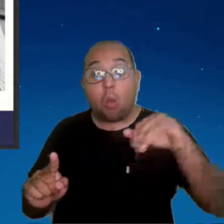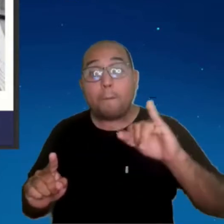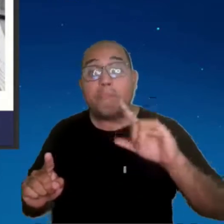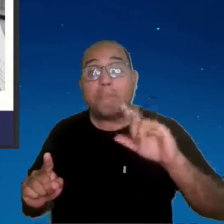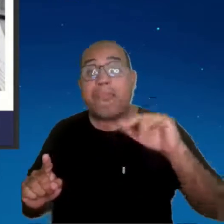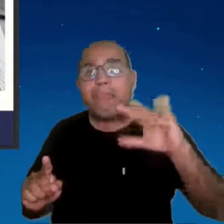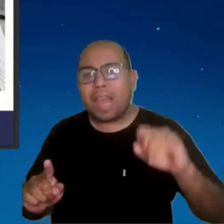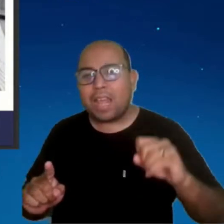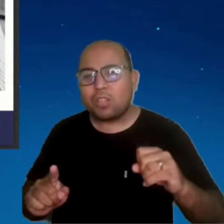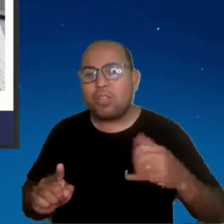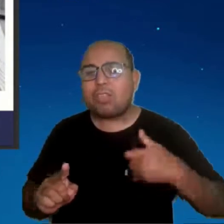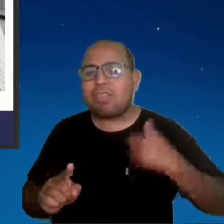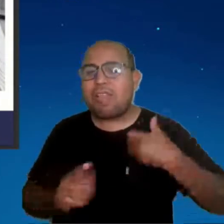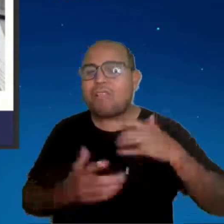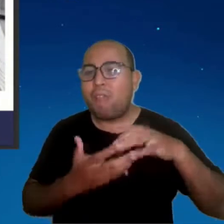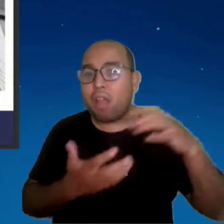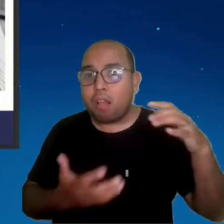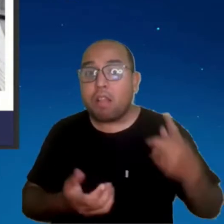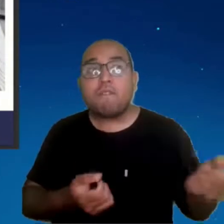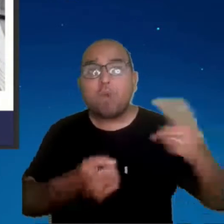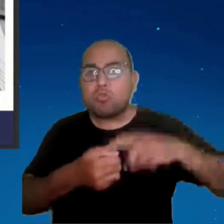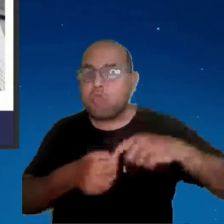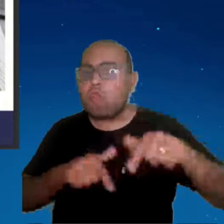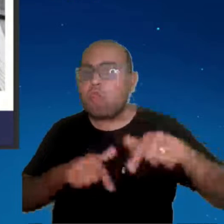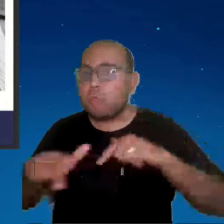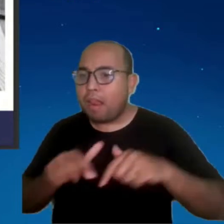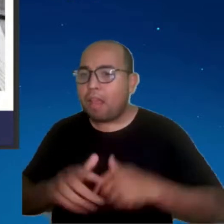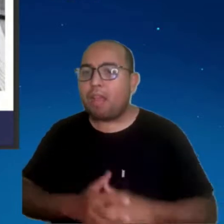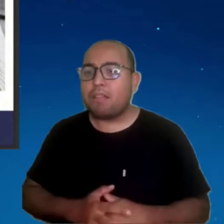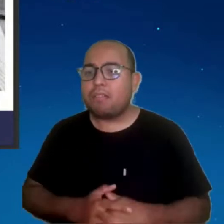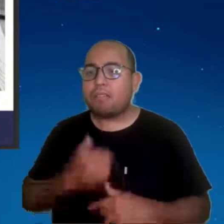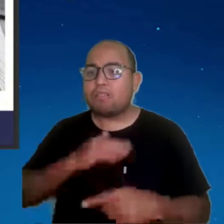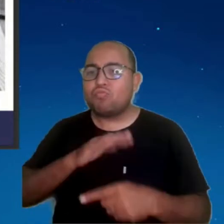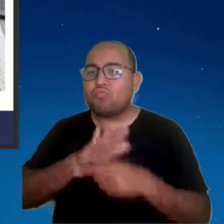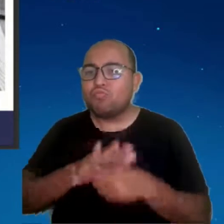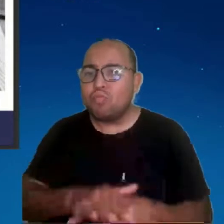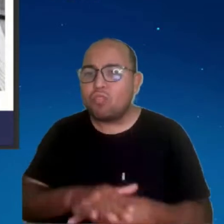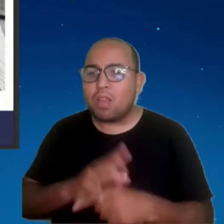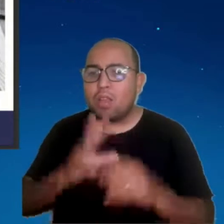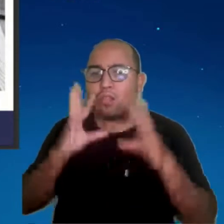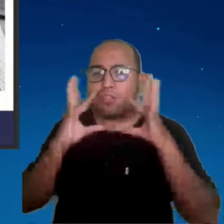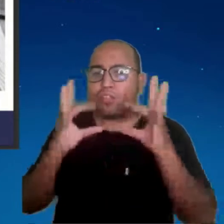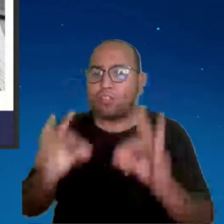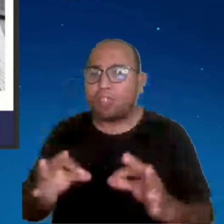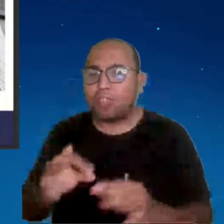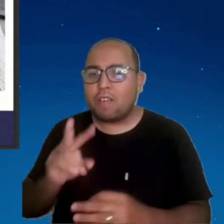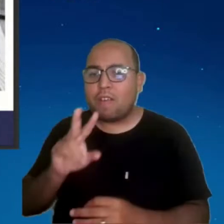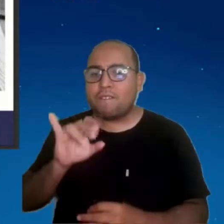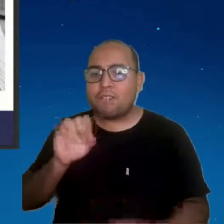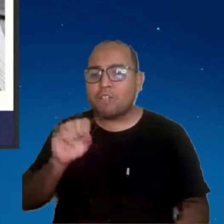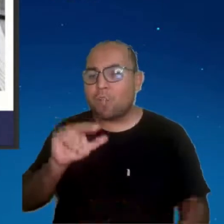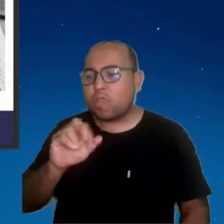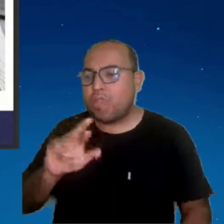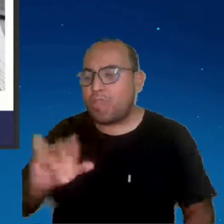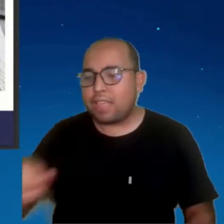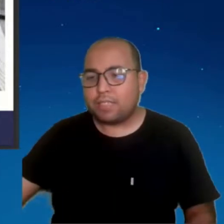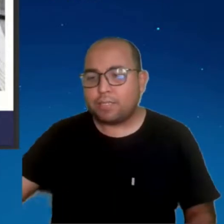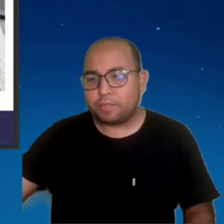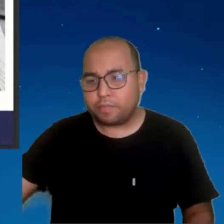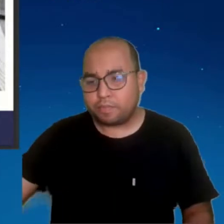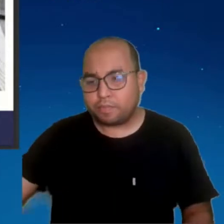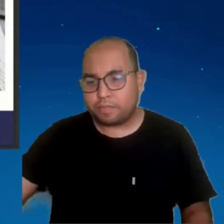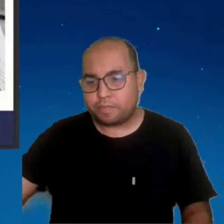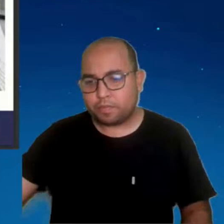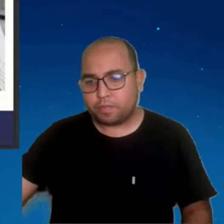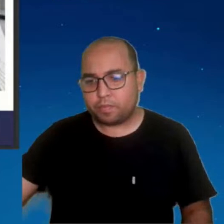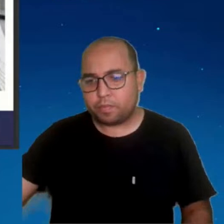anos, eu tenho que estar ativa nele, eu tenho que estar visionária em relação ao que eu penso. Avaliação de desempenho,